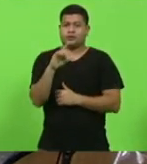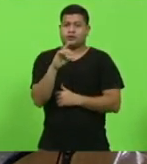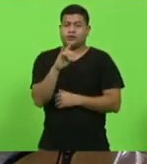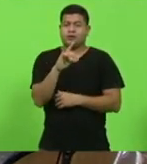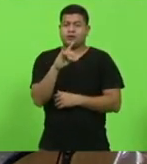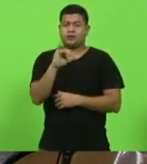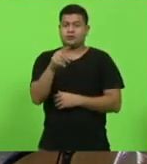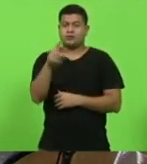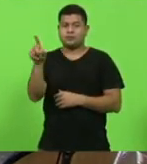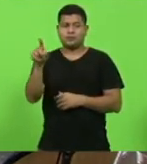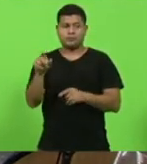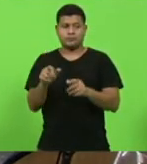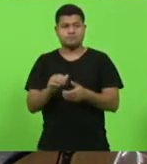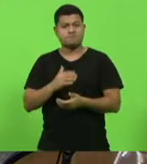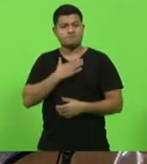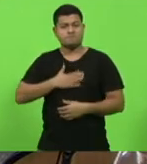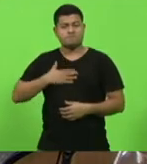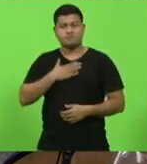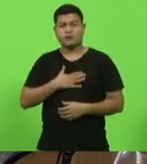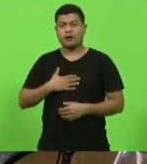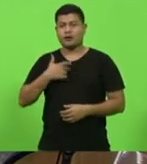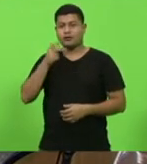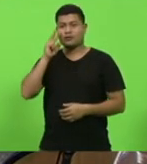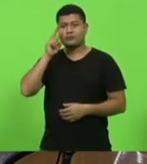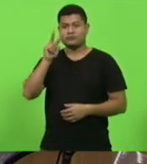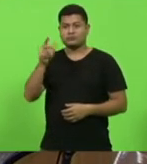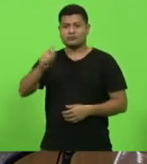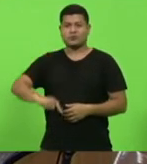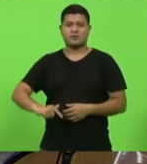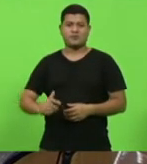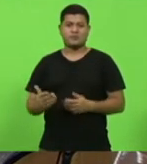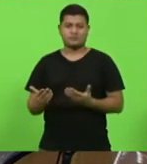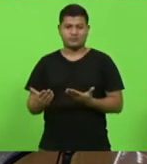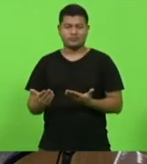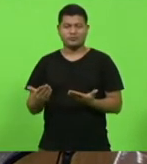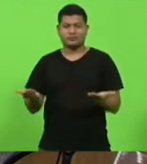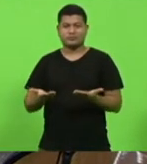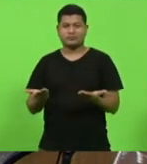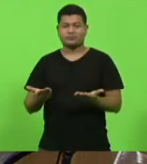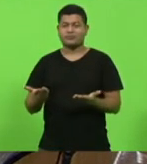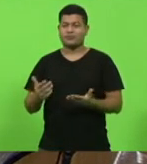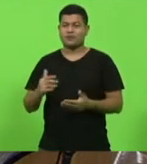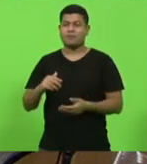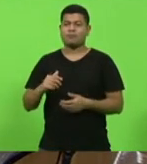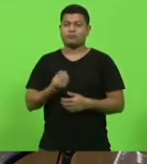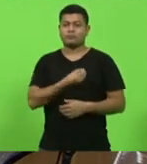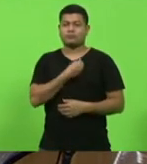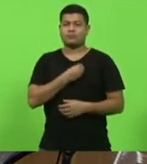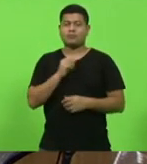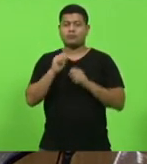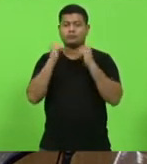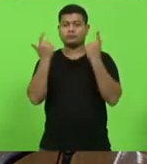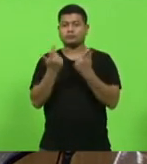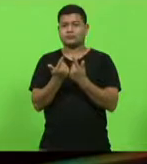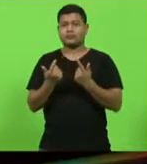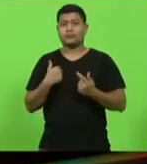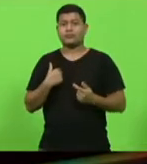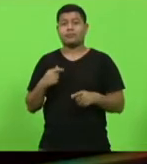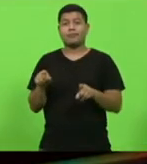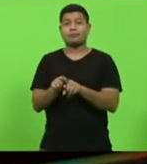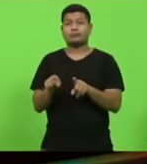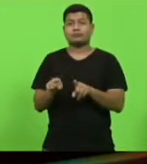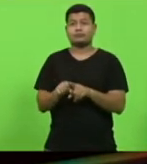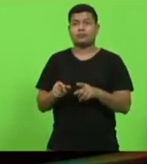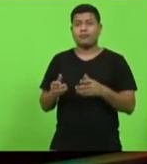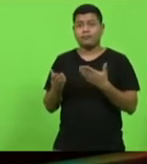prazer em revelo nesta casa e ao mesmo tempo e não observou a vossa excelência que